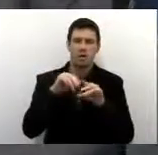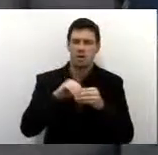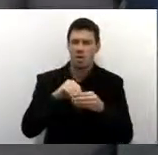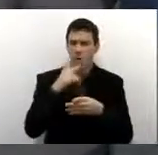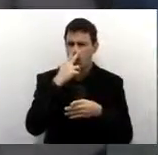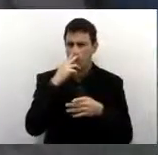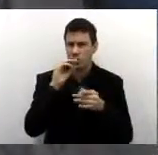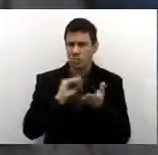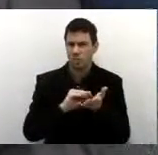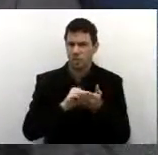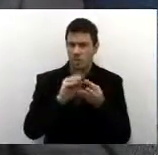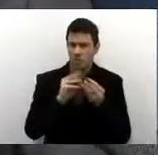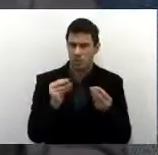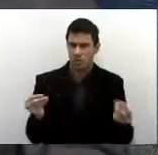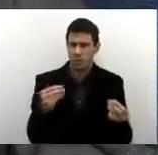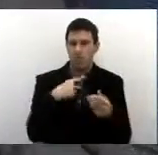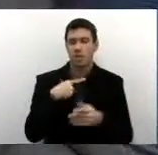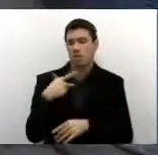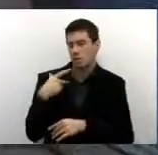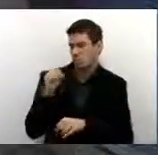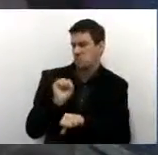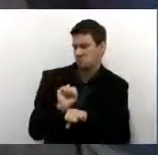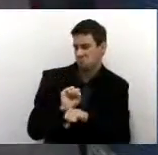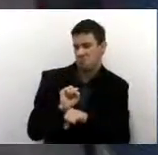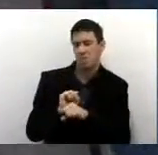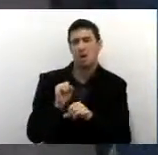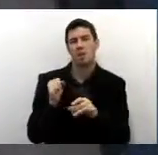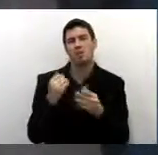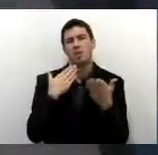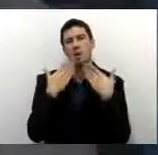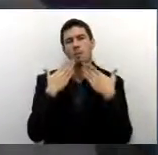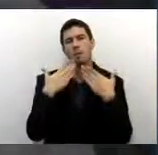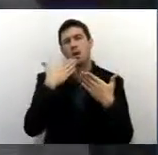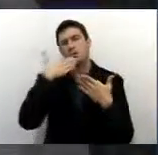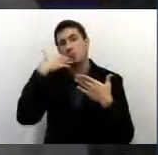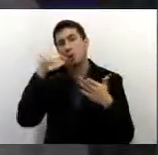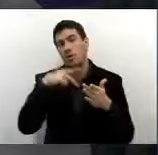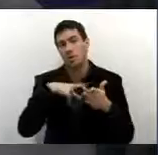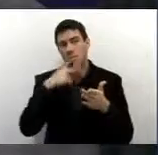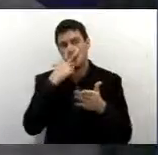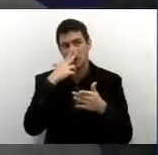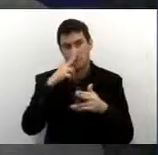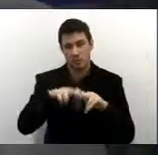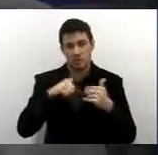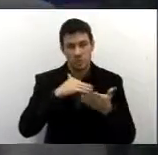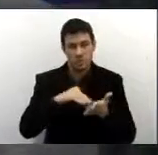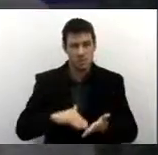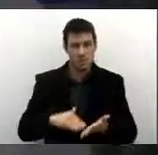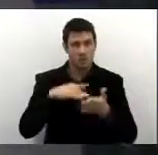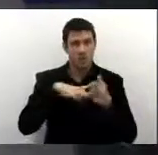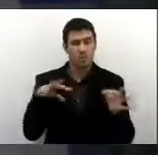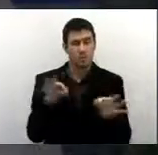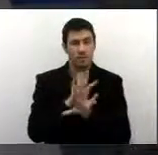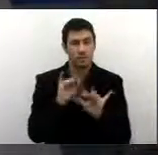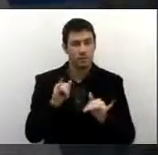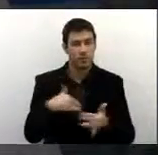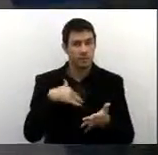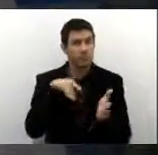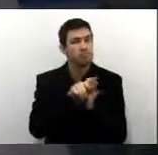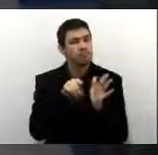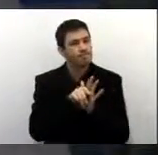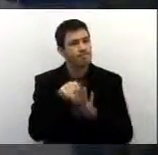números? Não, eu espero que o debate melhore, porque o ano passado a secretaria mais importante acabava alguns vereadores e algumas pessoas